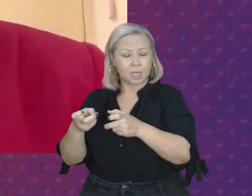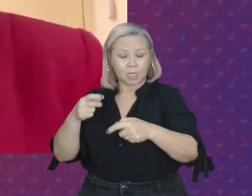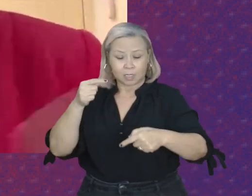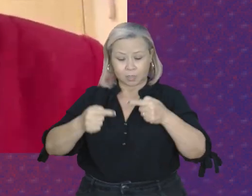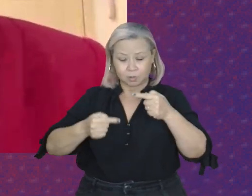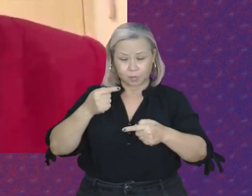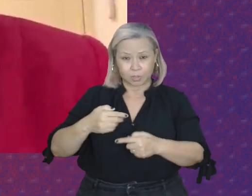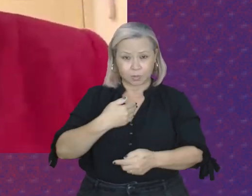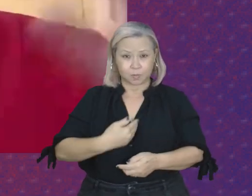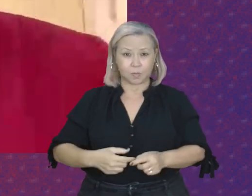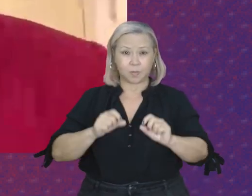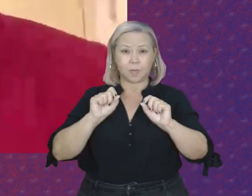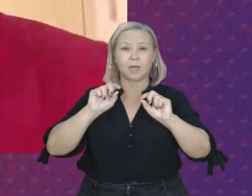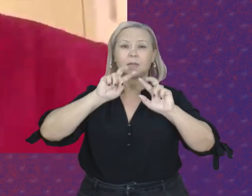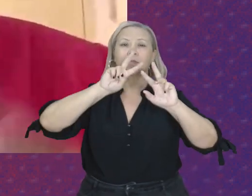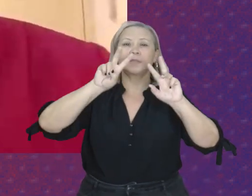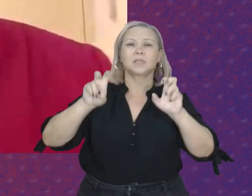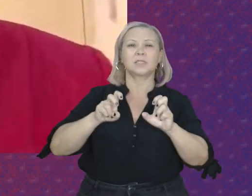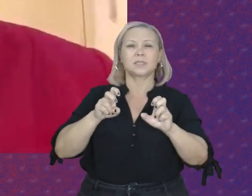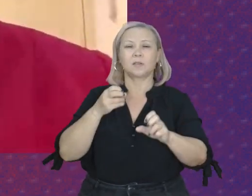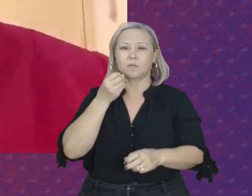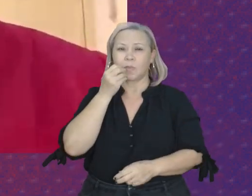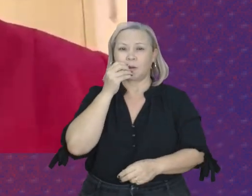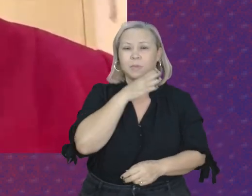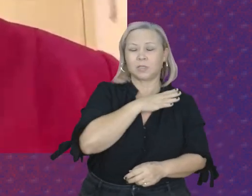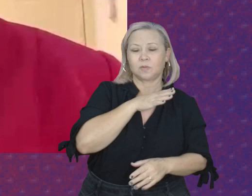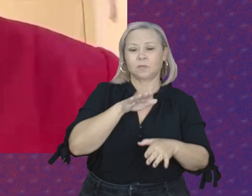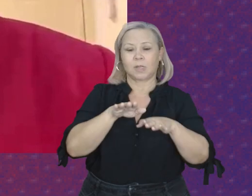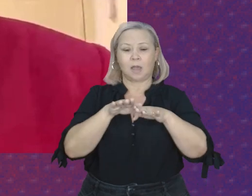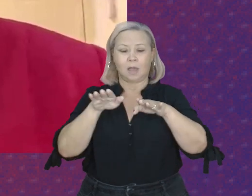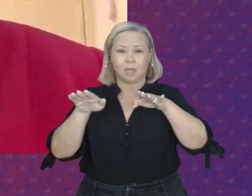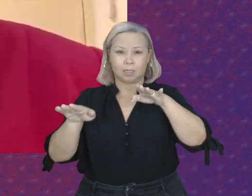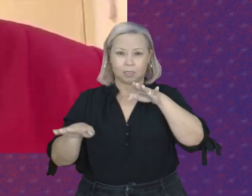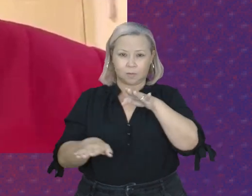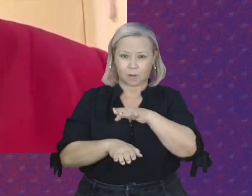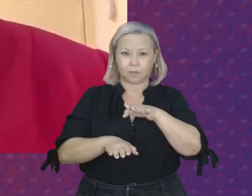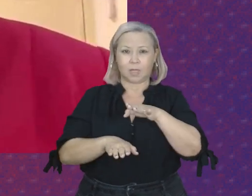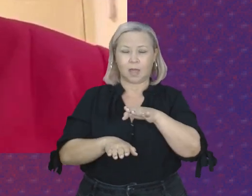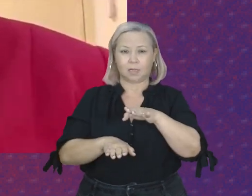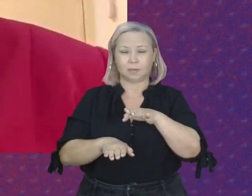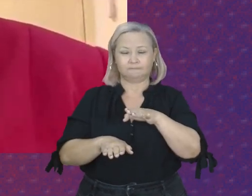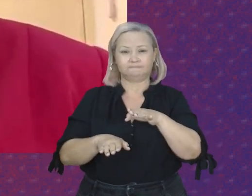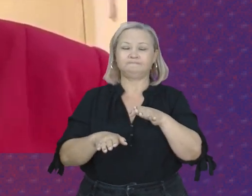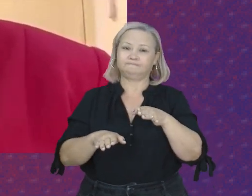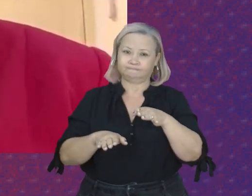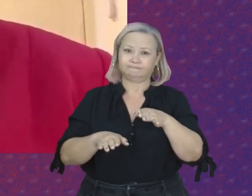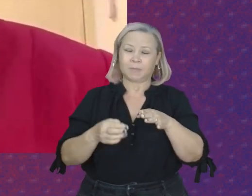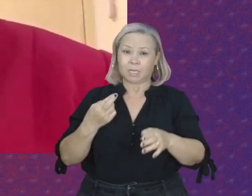públicas para a questão absurda da desigualdade e dos resultados